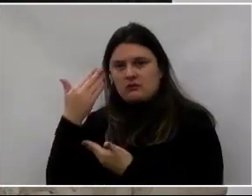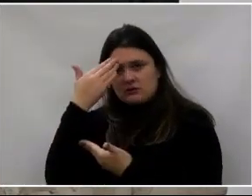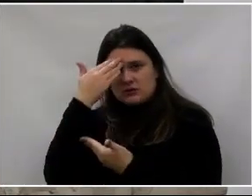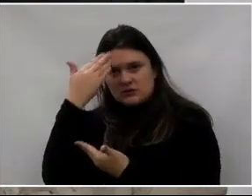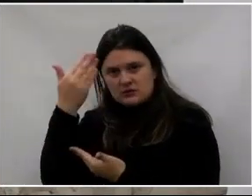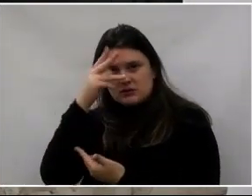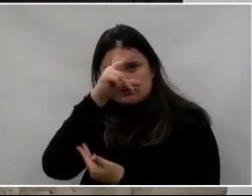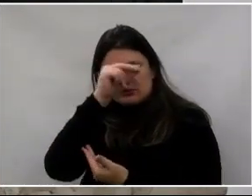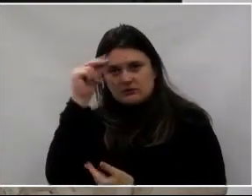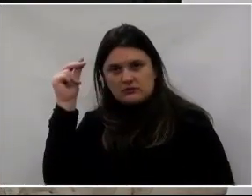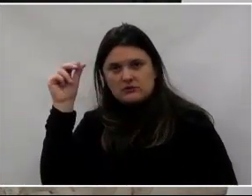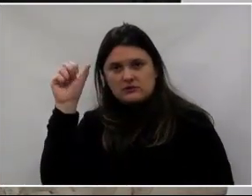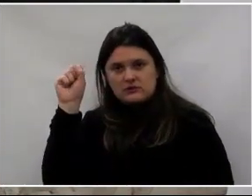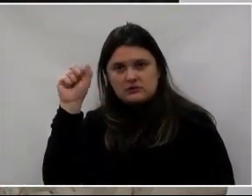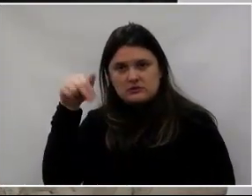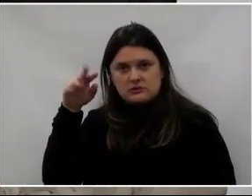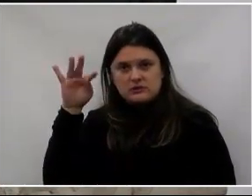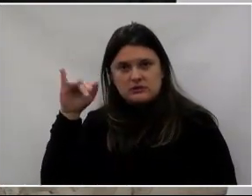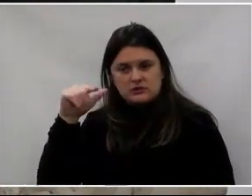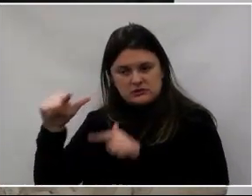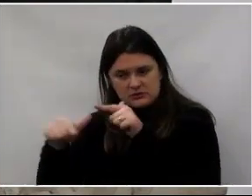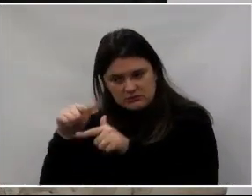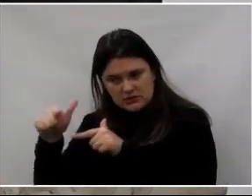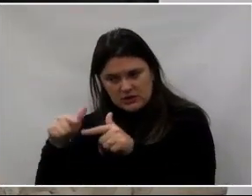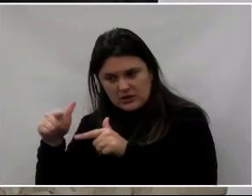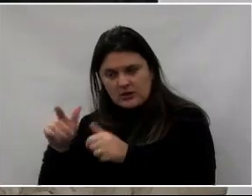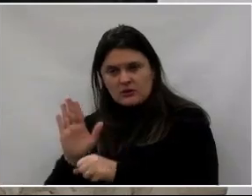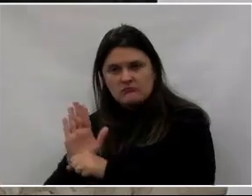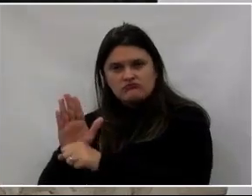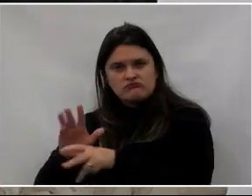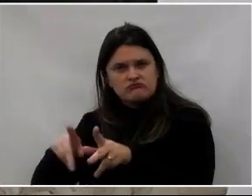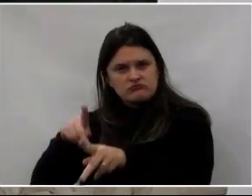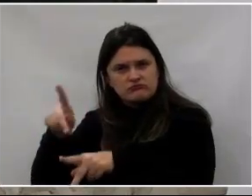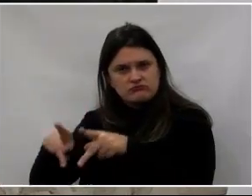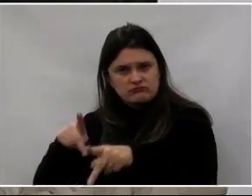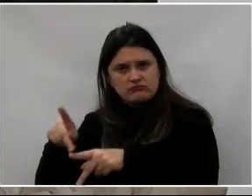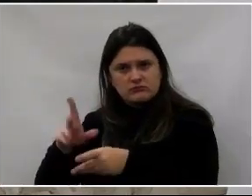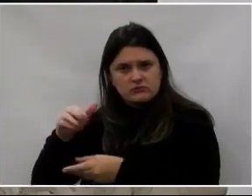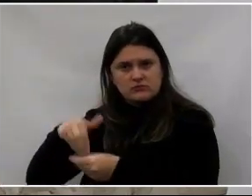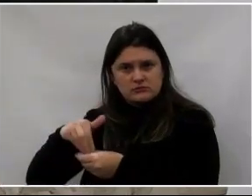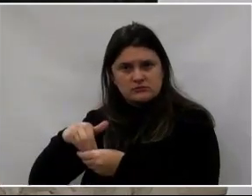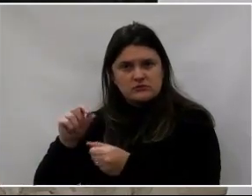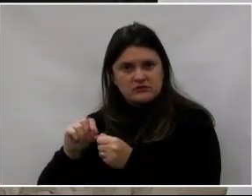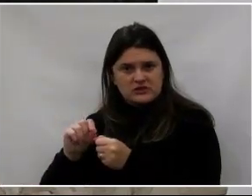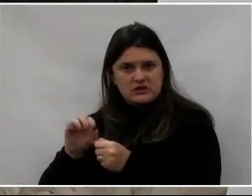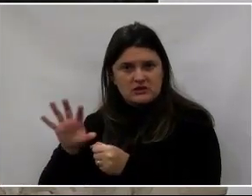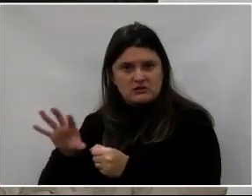muito ao prefeito Santim, que a gente está trabalhando pela população, fomos eleitos para fazer isso.